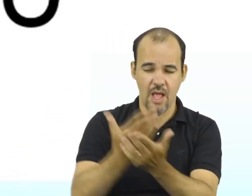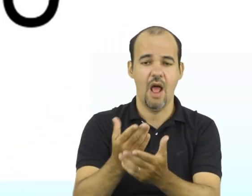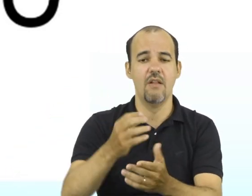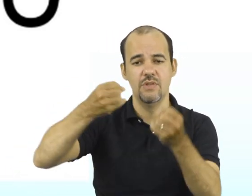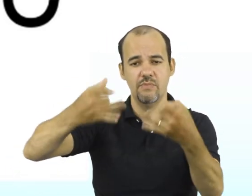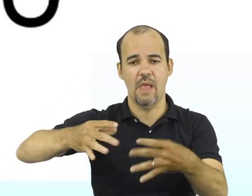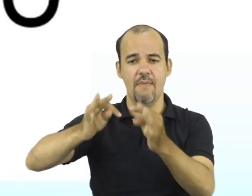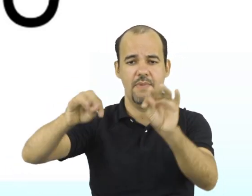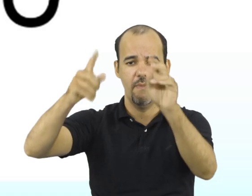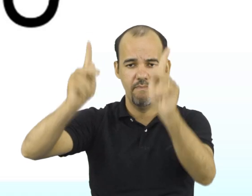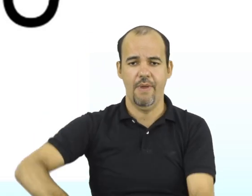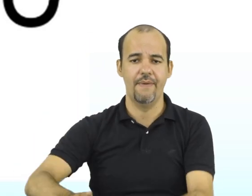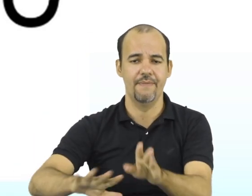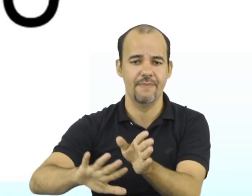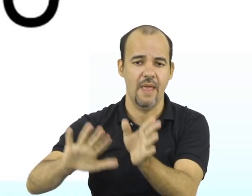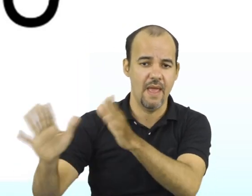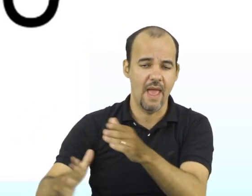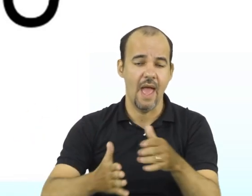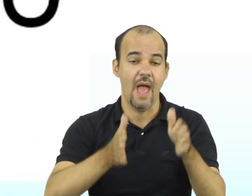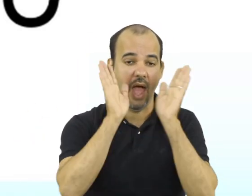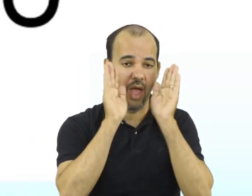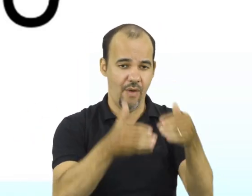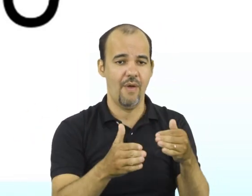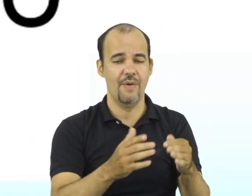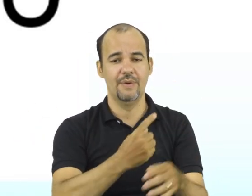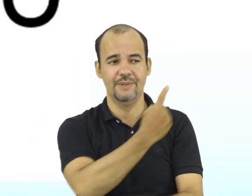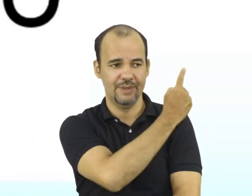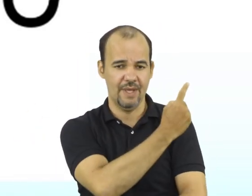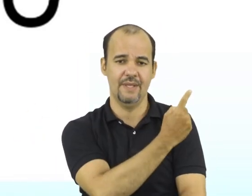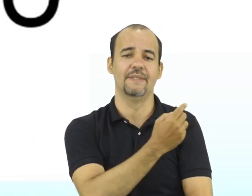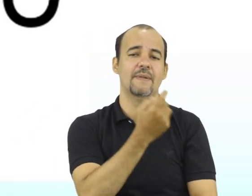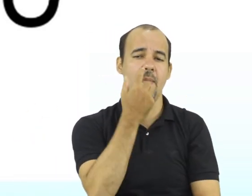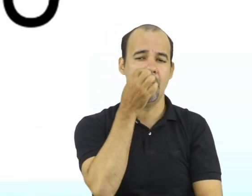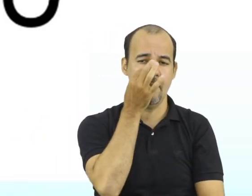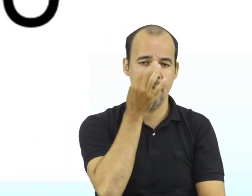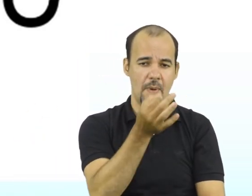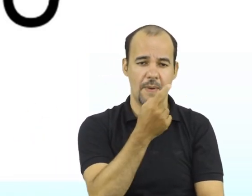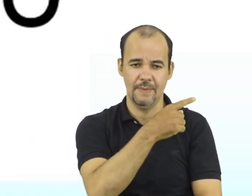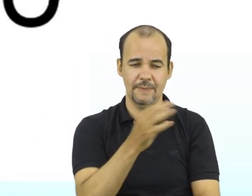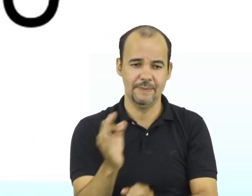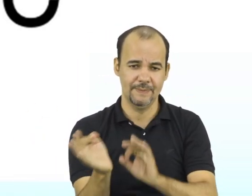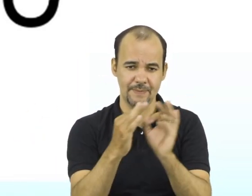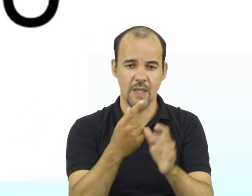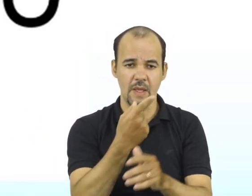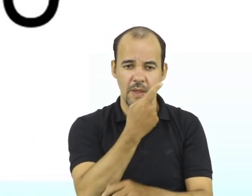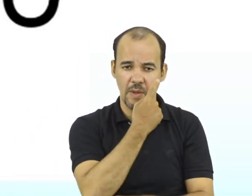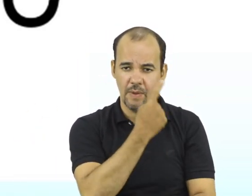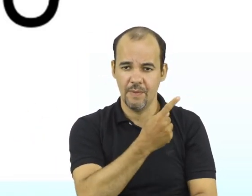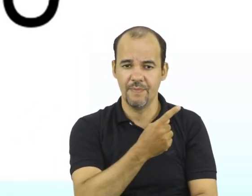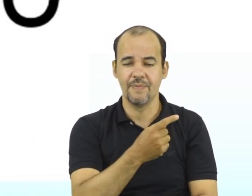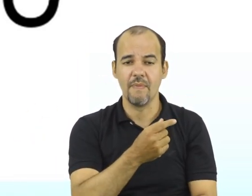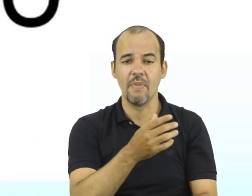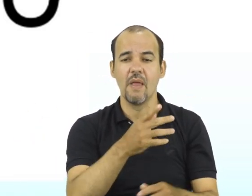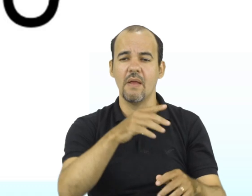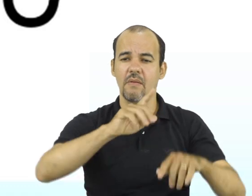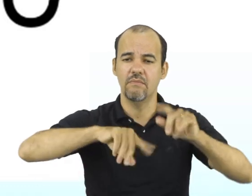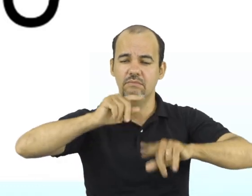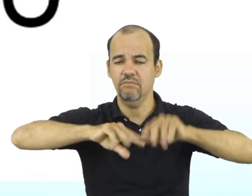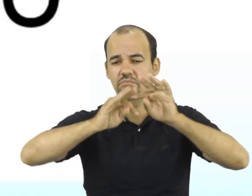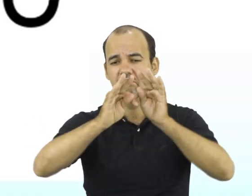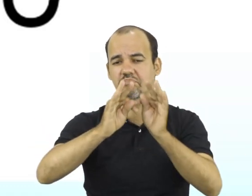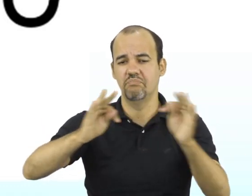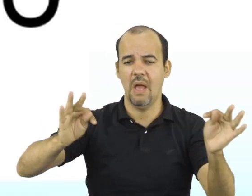na aula de hoje, tá? Para poder entender a próxima. Então, observe. Na tabela periódica, você tem os elementos químicos,